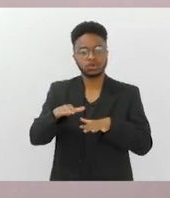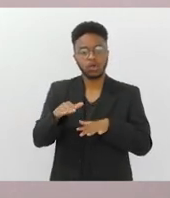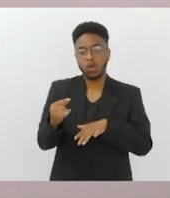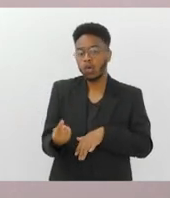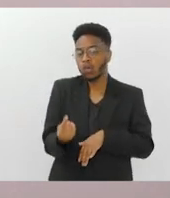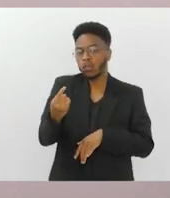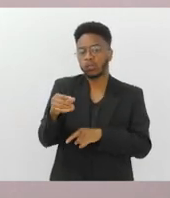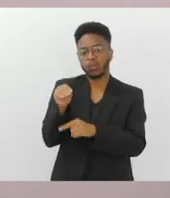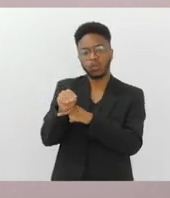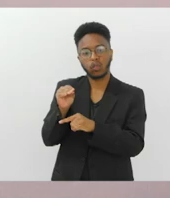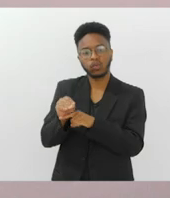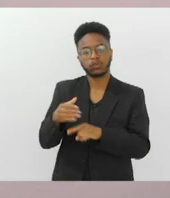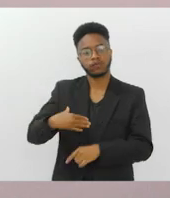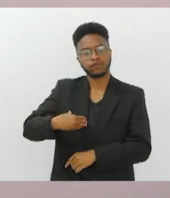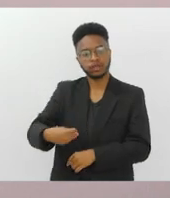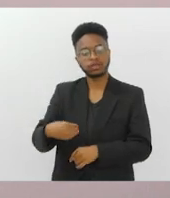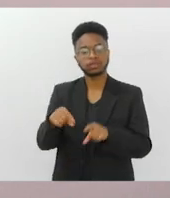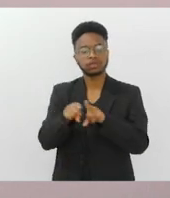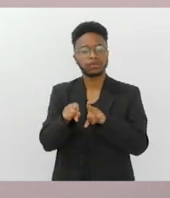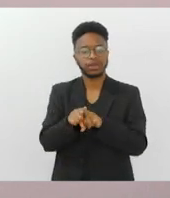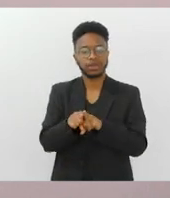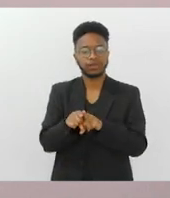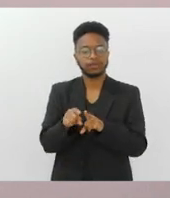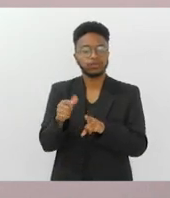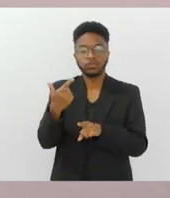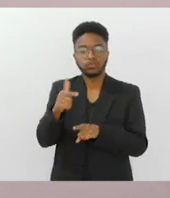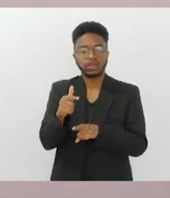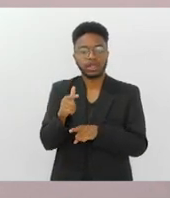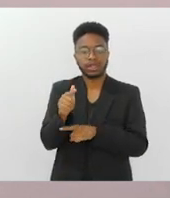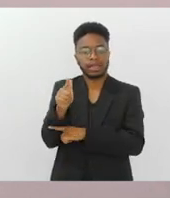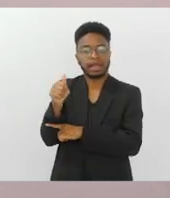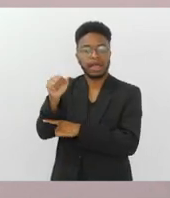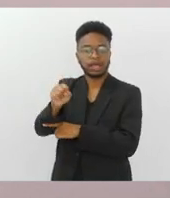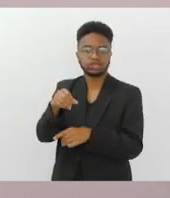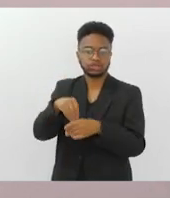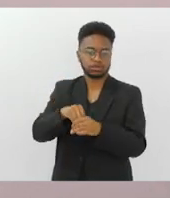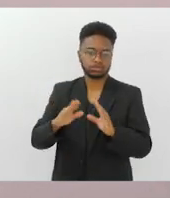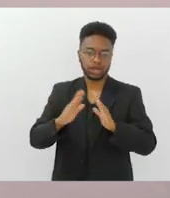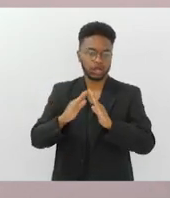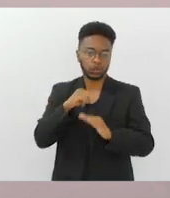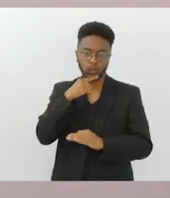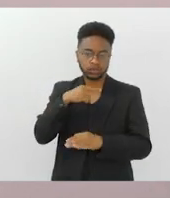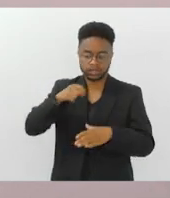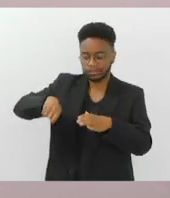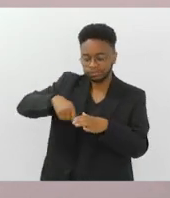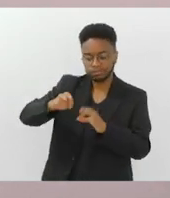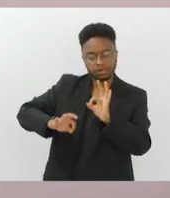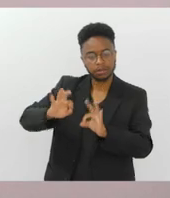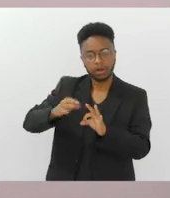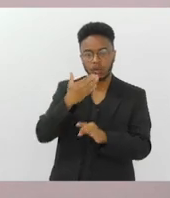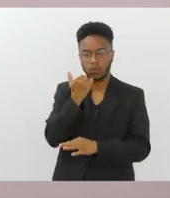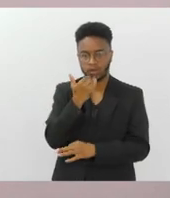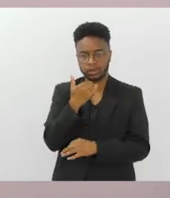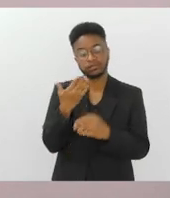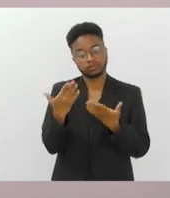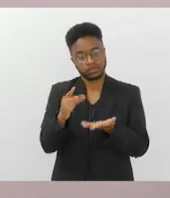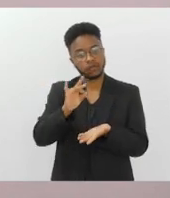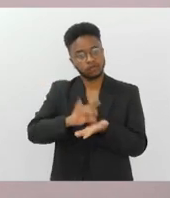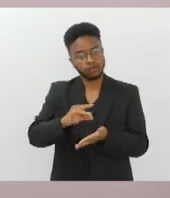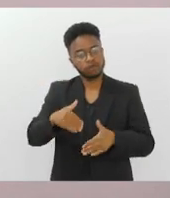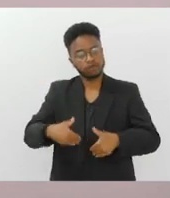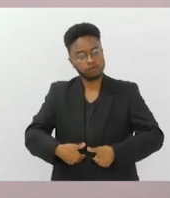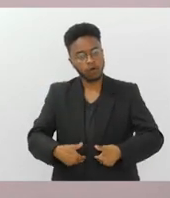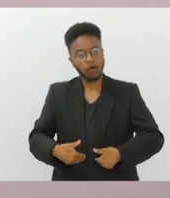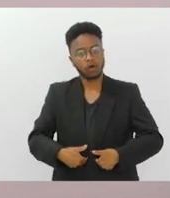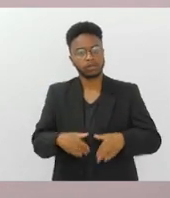seus filhos e que sequer tem um botijão de gás para fazer o seu alimento. Então, a situação da fome é uma